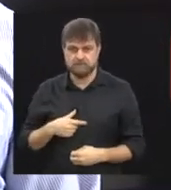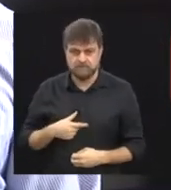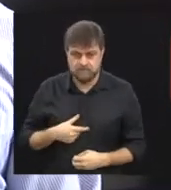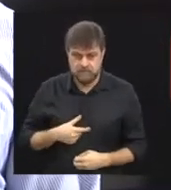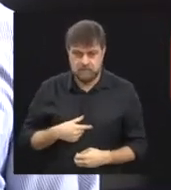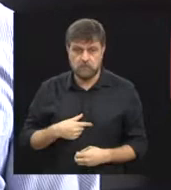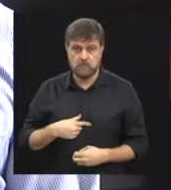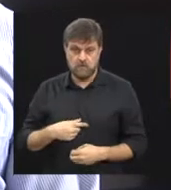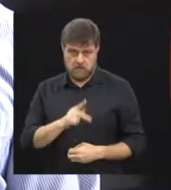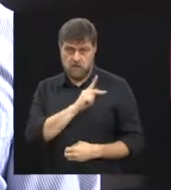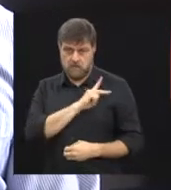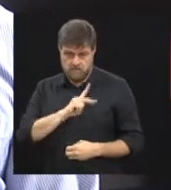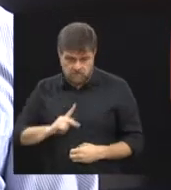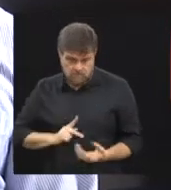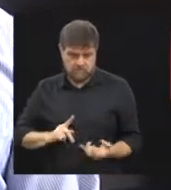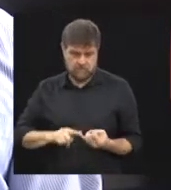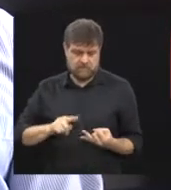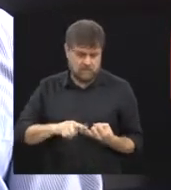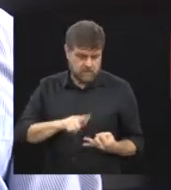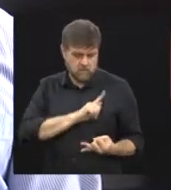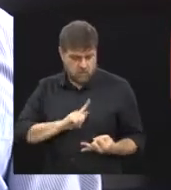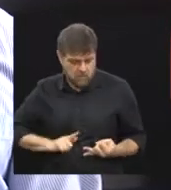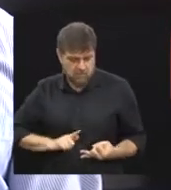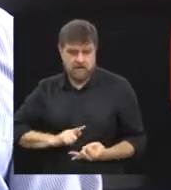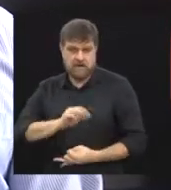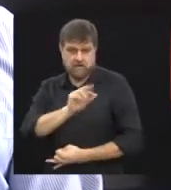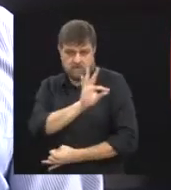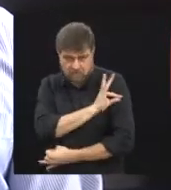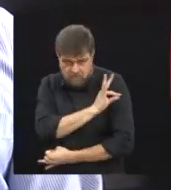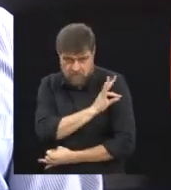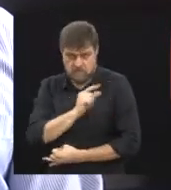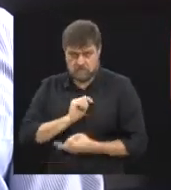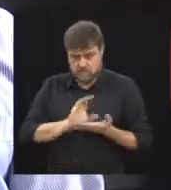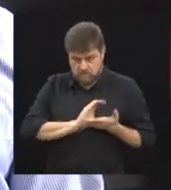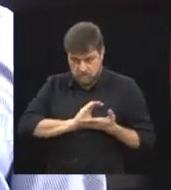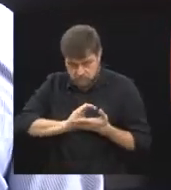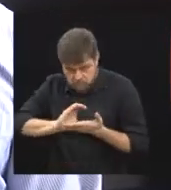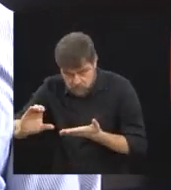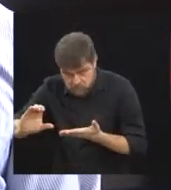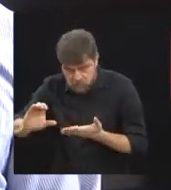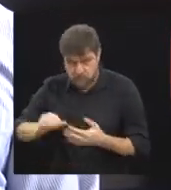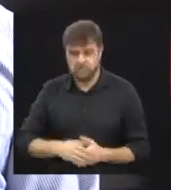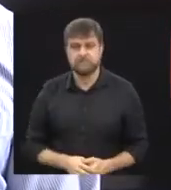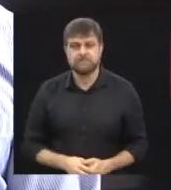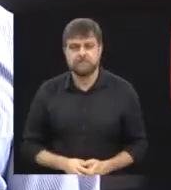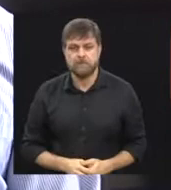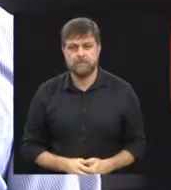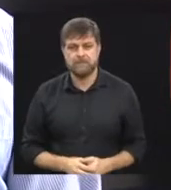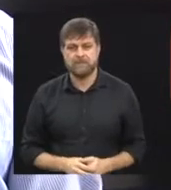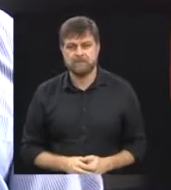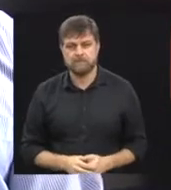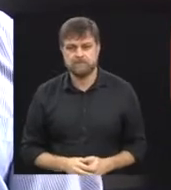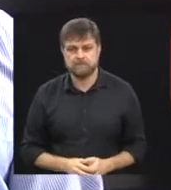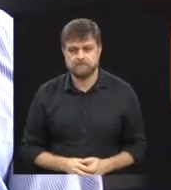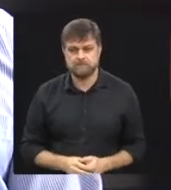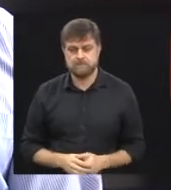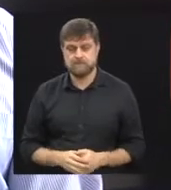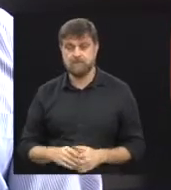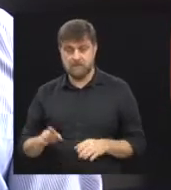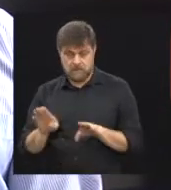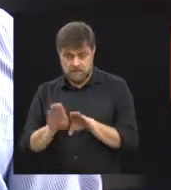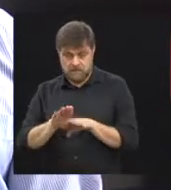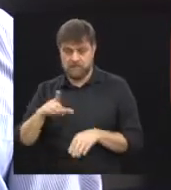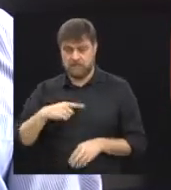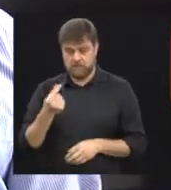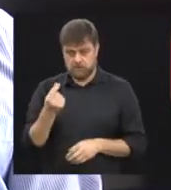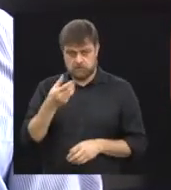vindas do governo, né, das entidades governamentais, nos 3 níveis, federal, estadual e municipal.